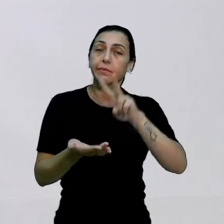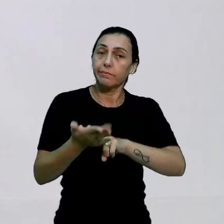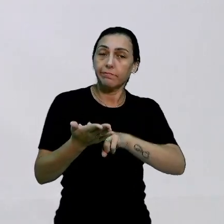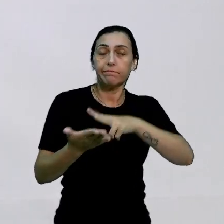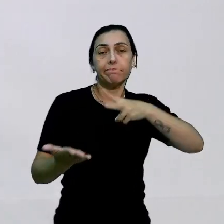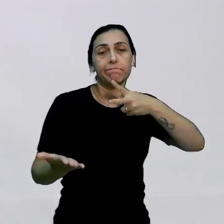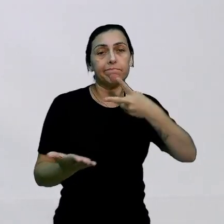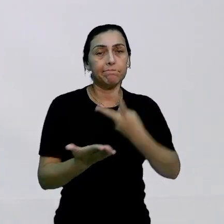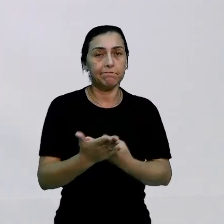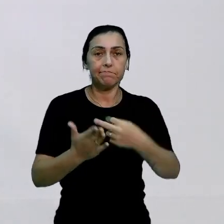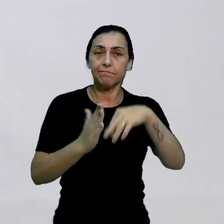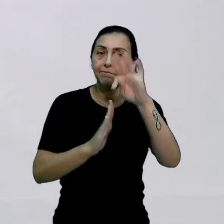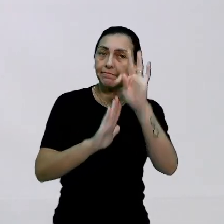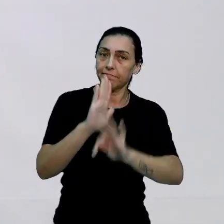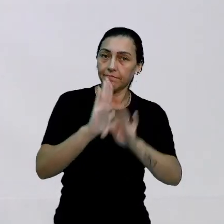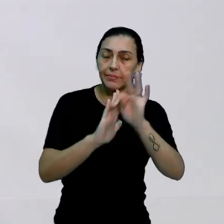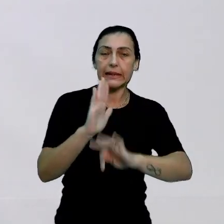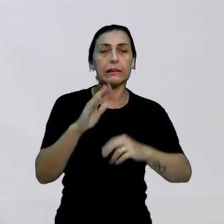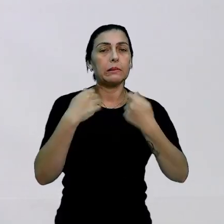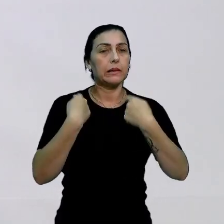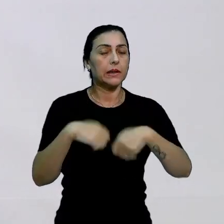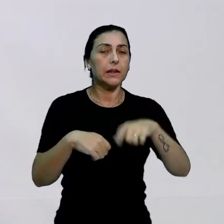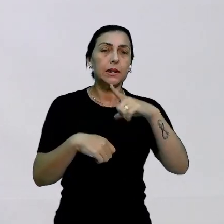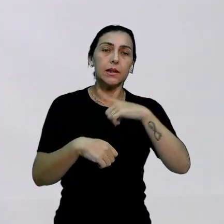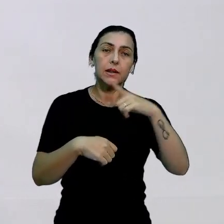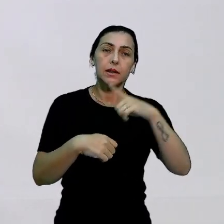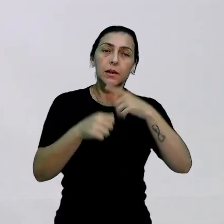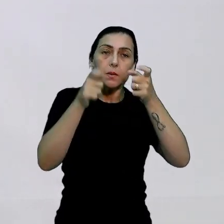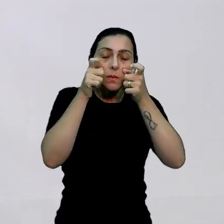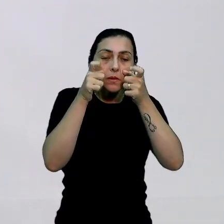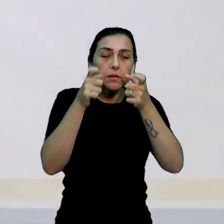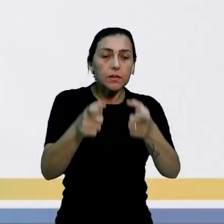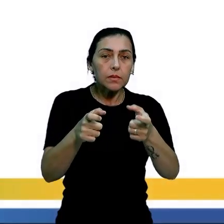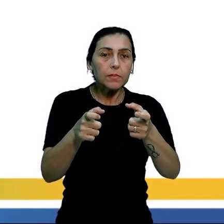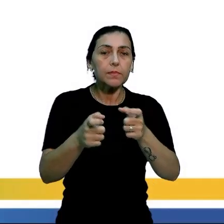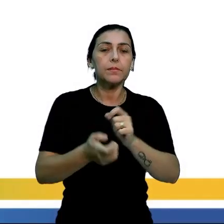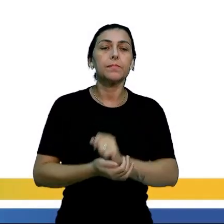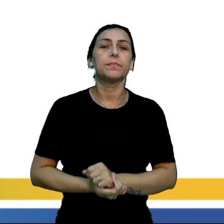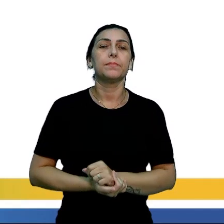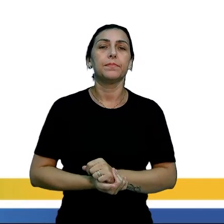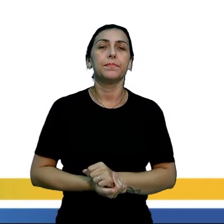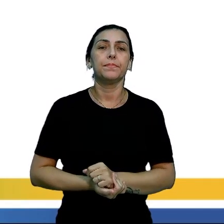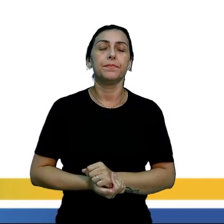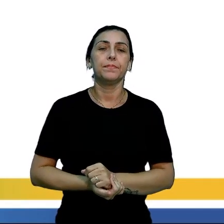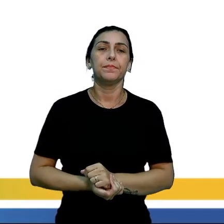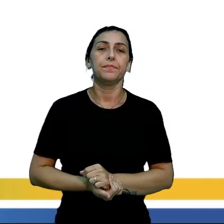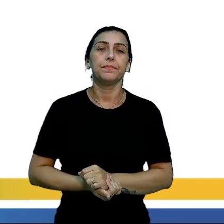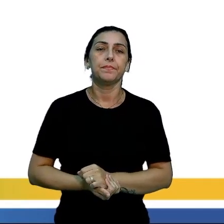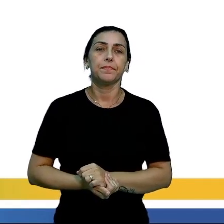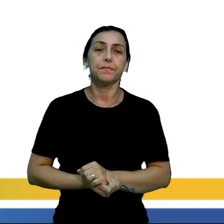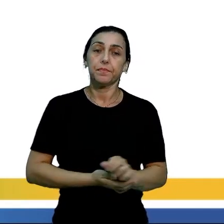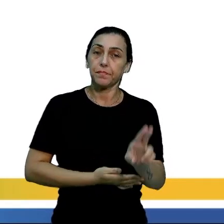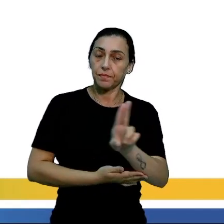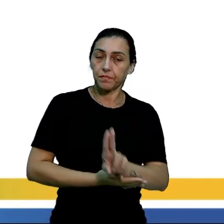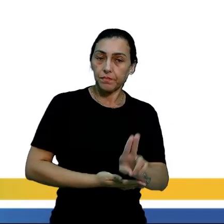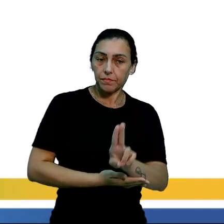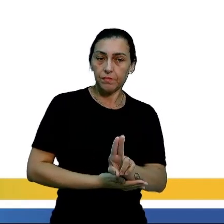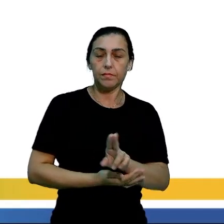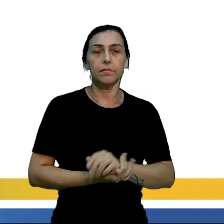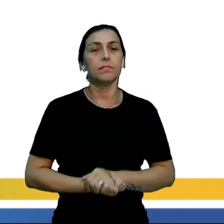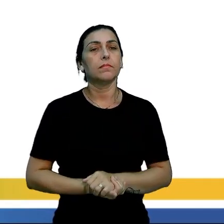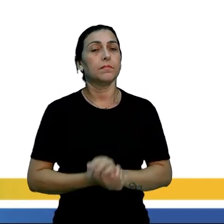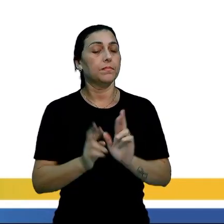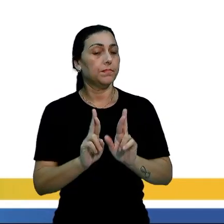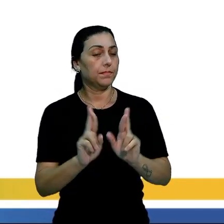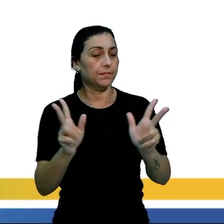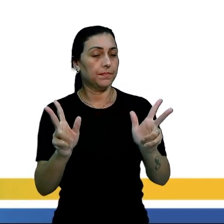isso, né, para o texto, a gente tem que ter essas atençõezinhas, né, aí para esses usos, tá? Então, aí a